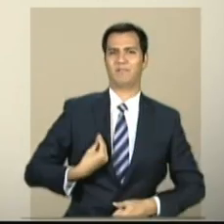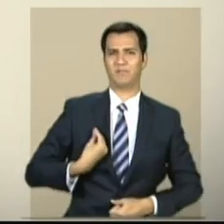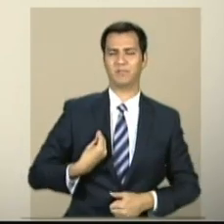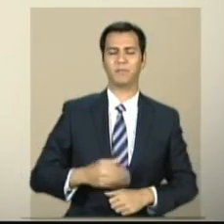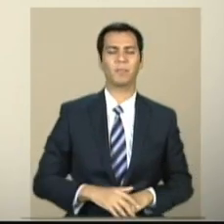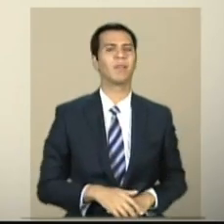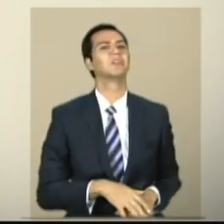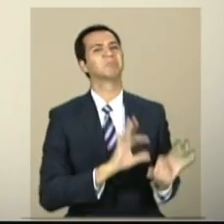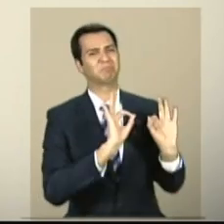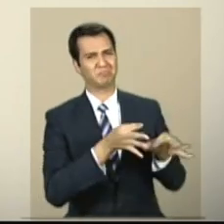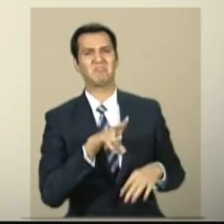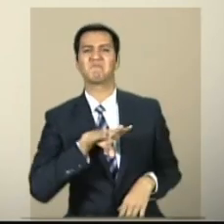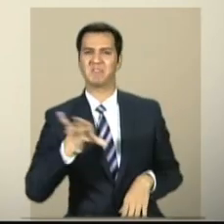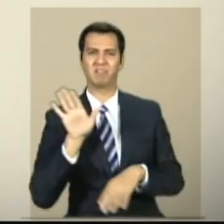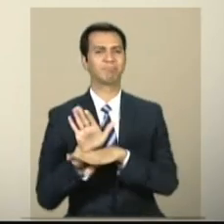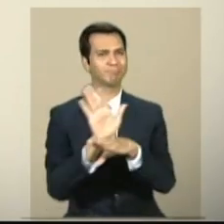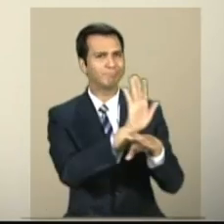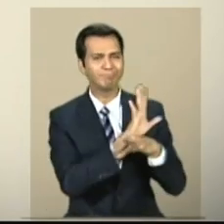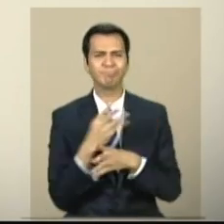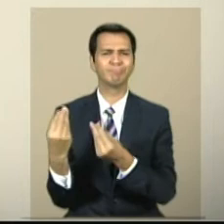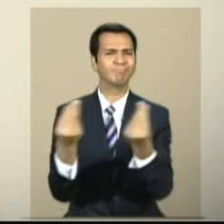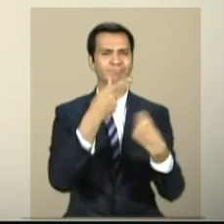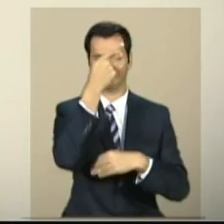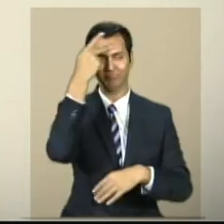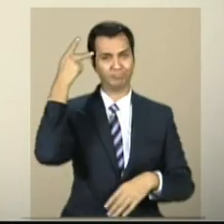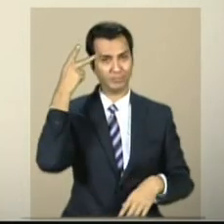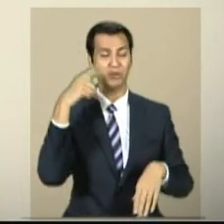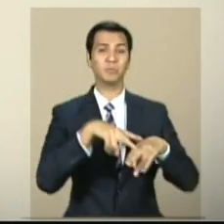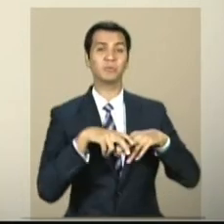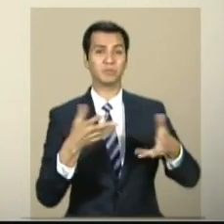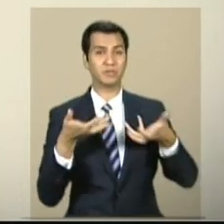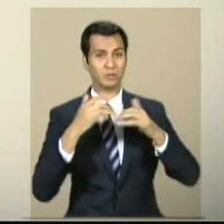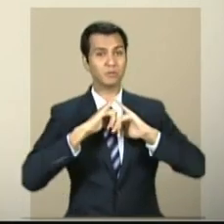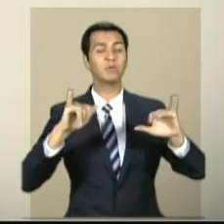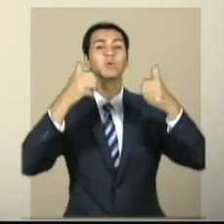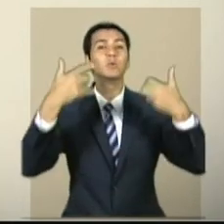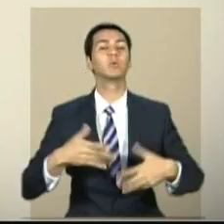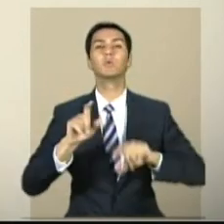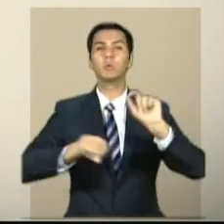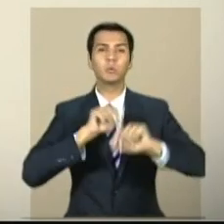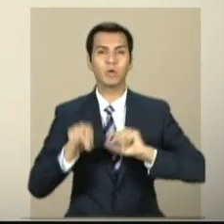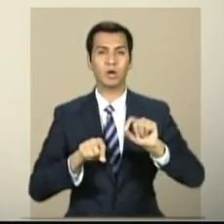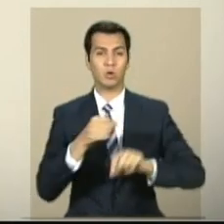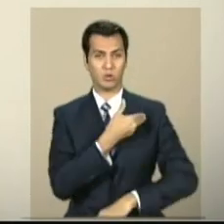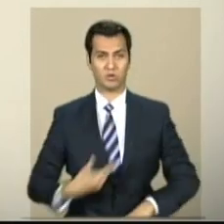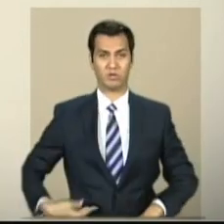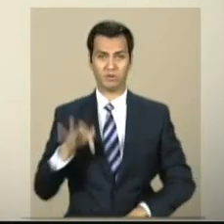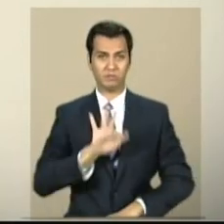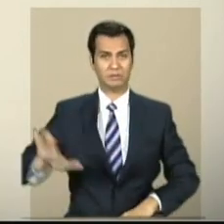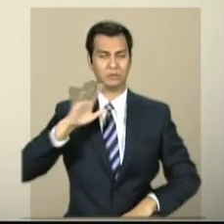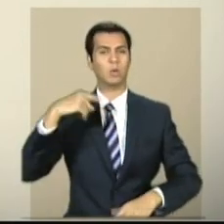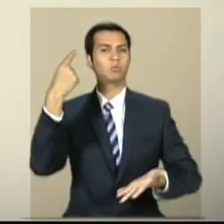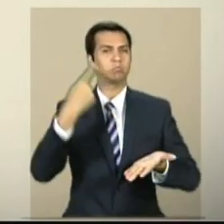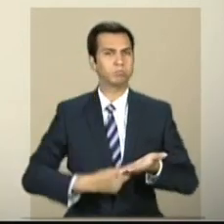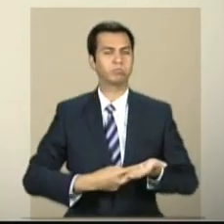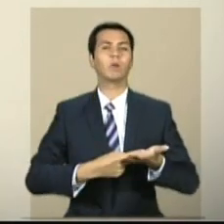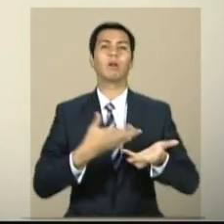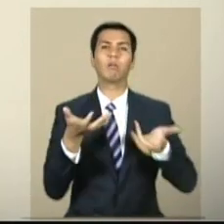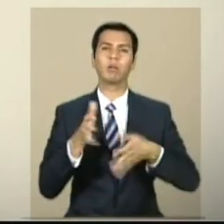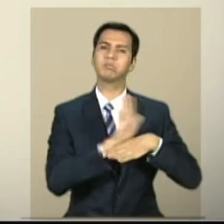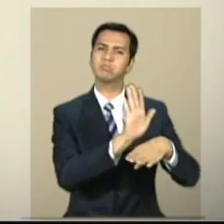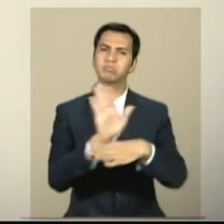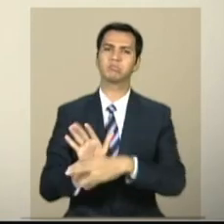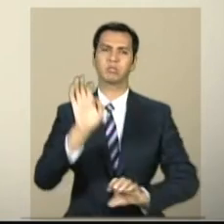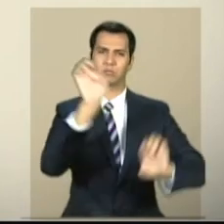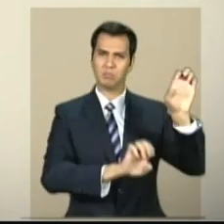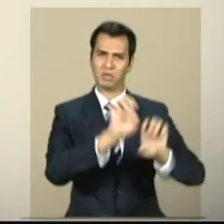a você e aos nossos ouvintes que nessa área as ações do governo têm um compromisso: fortalecer nossos empresários